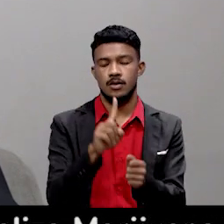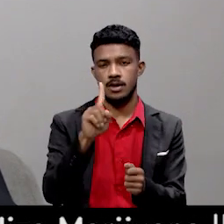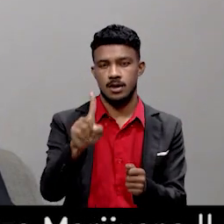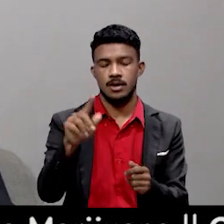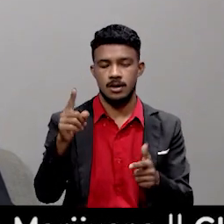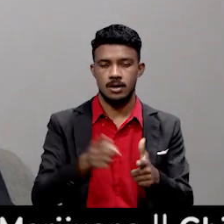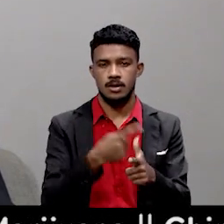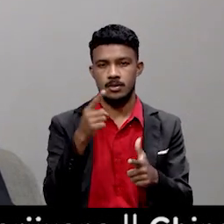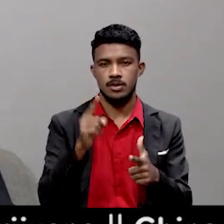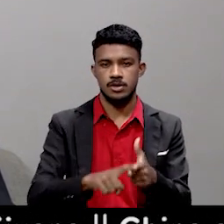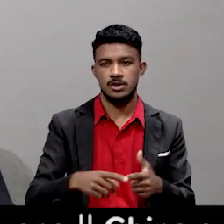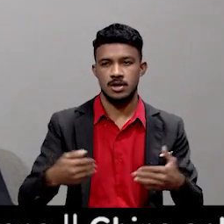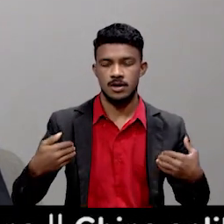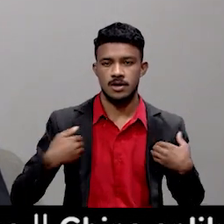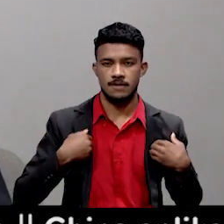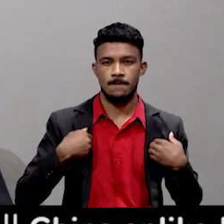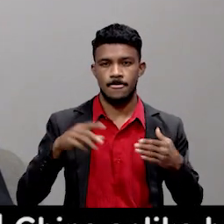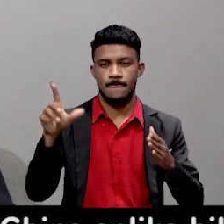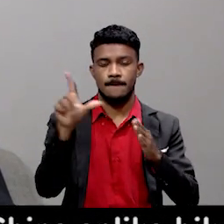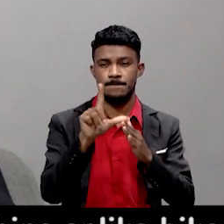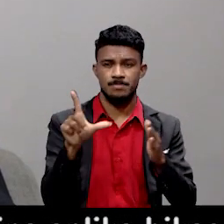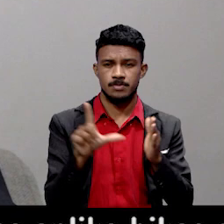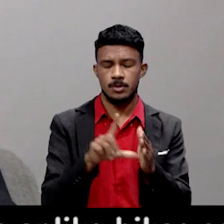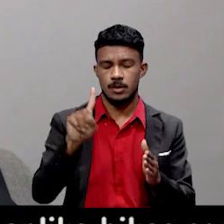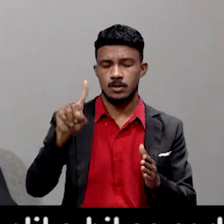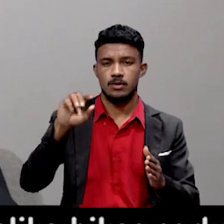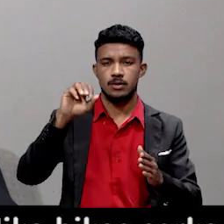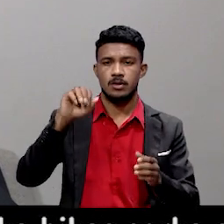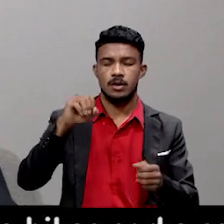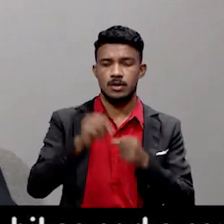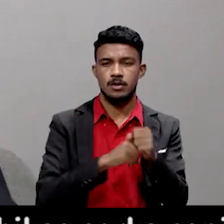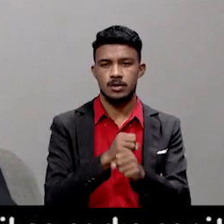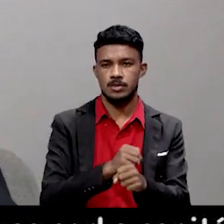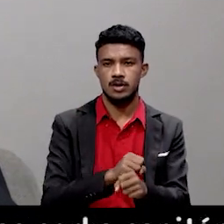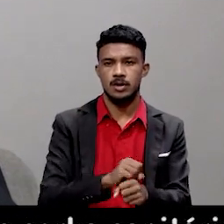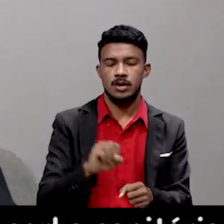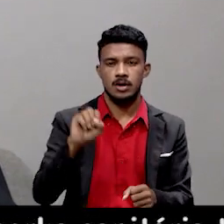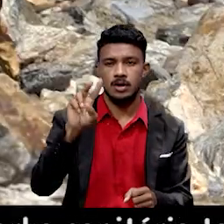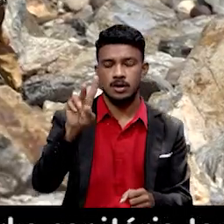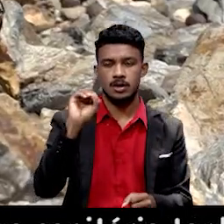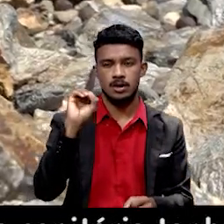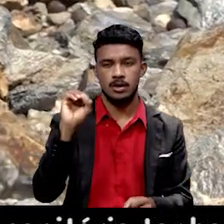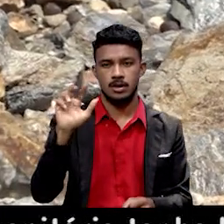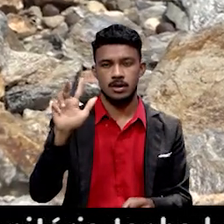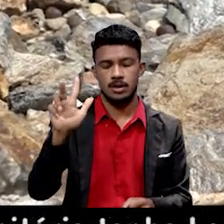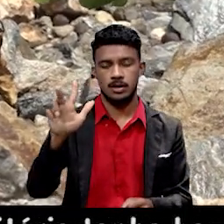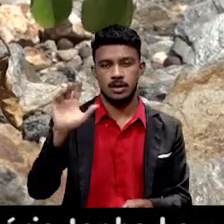depois ia lei número 1 2003, nomos decreto lei